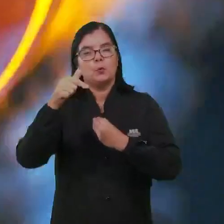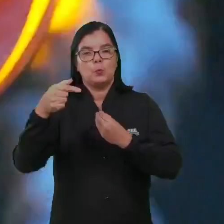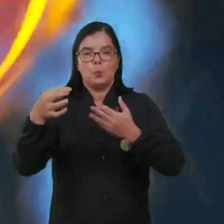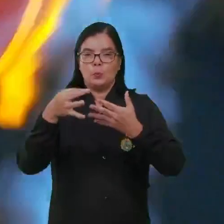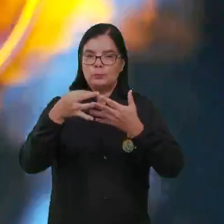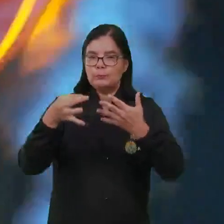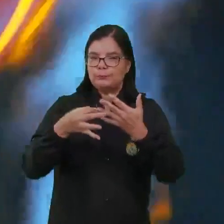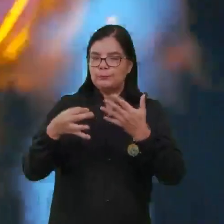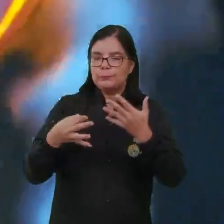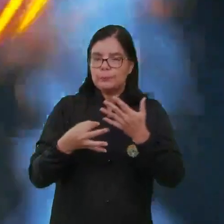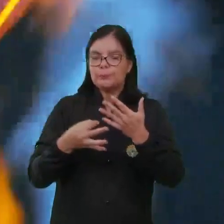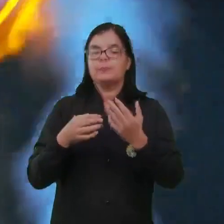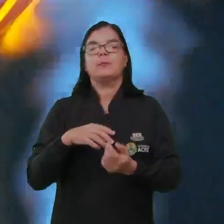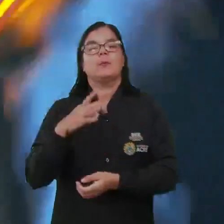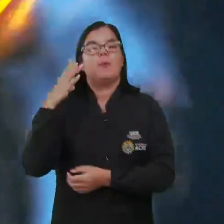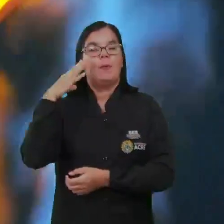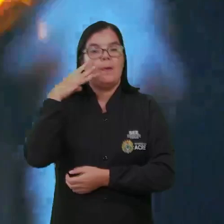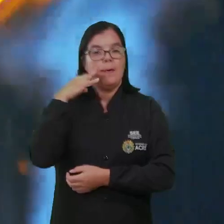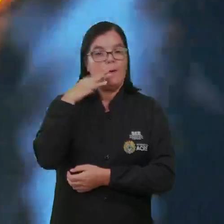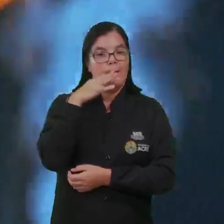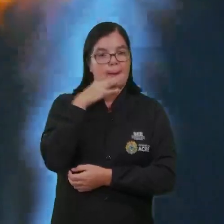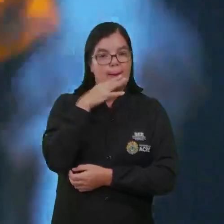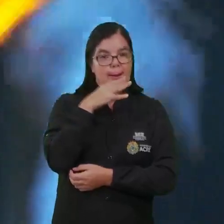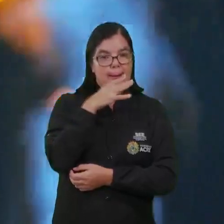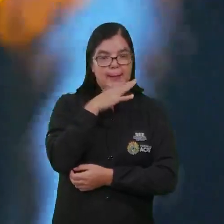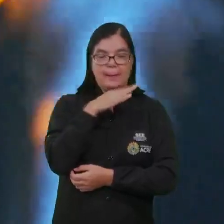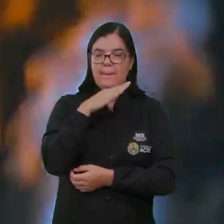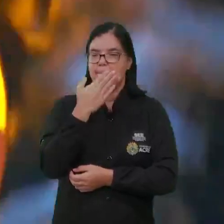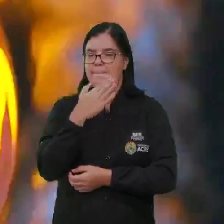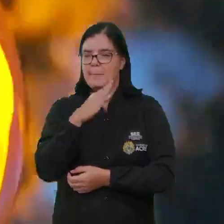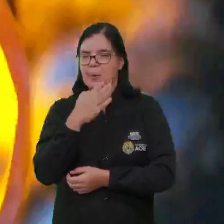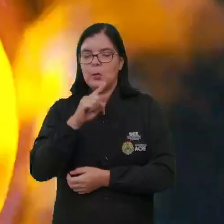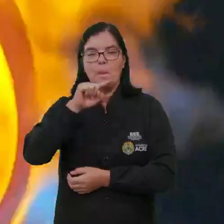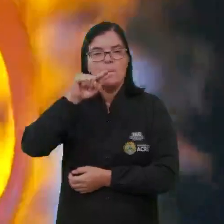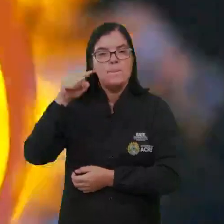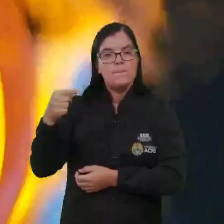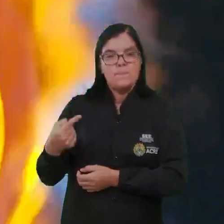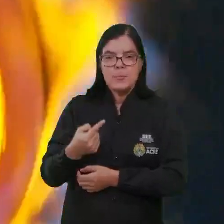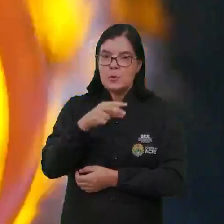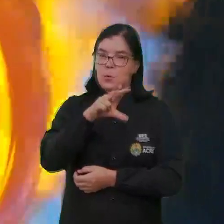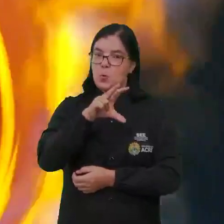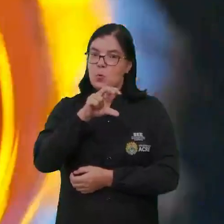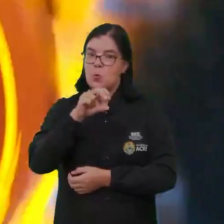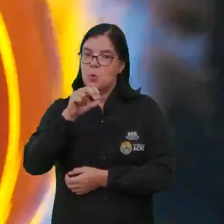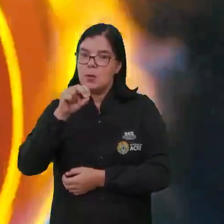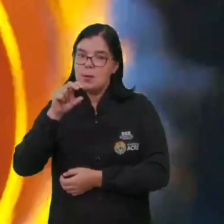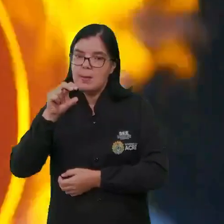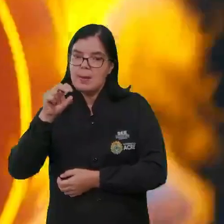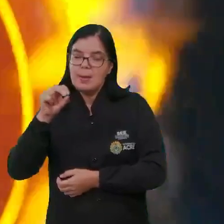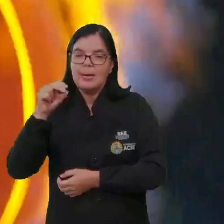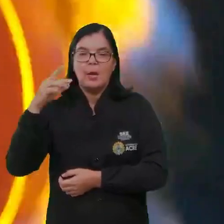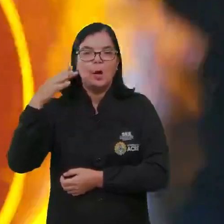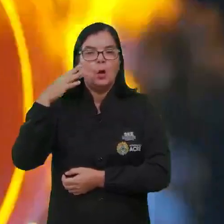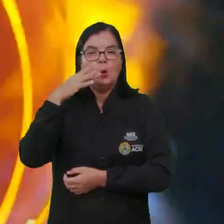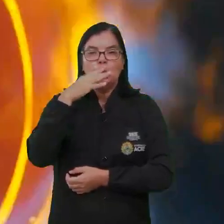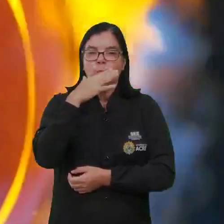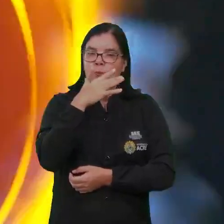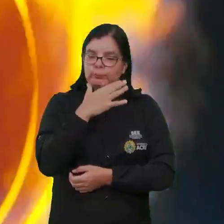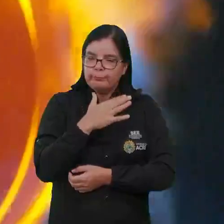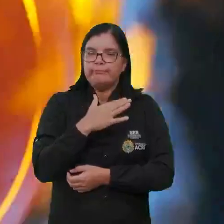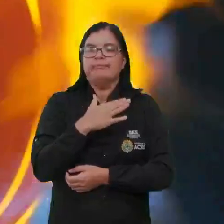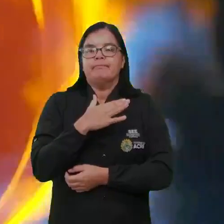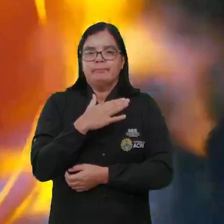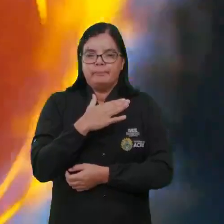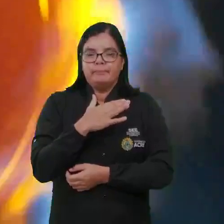misturada com outros componentes e elas precisam o quê, gente? De um aquecimento ali em fornos de mais